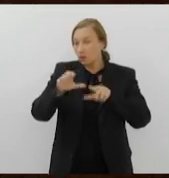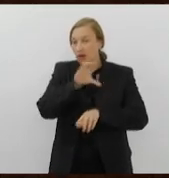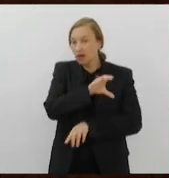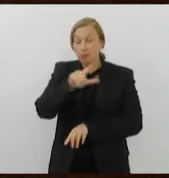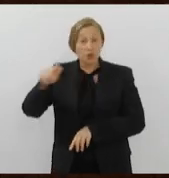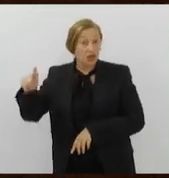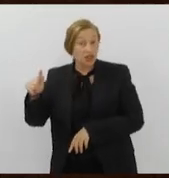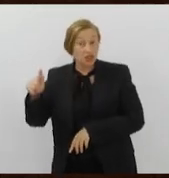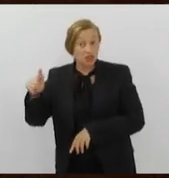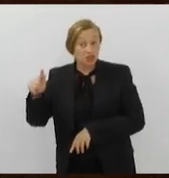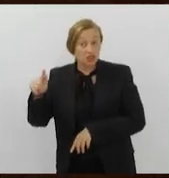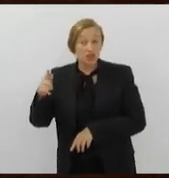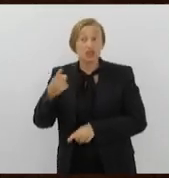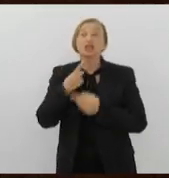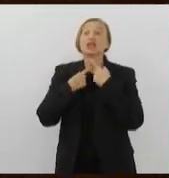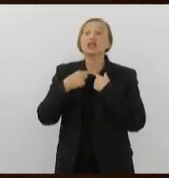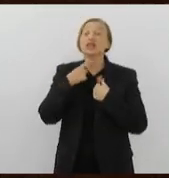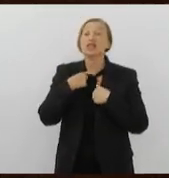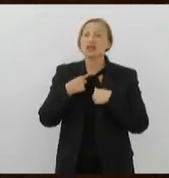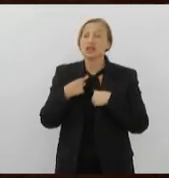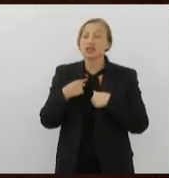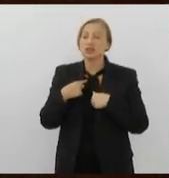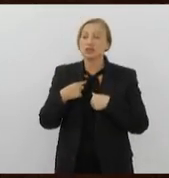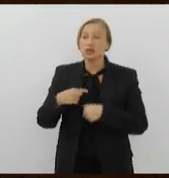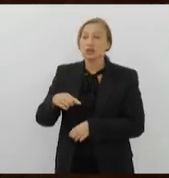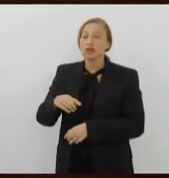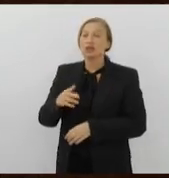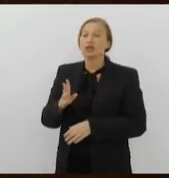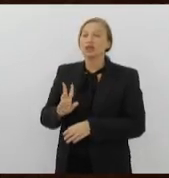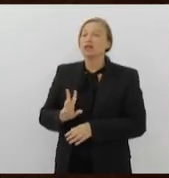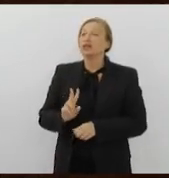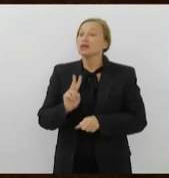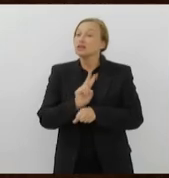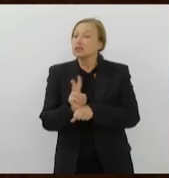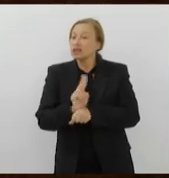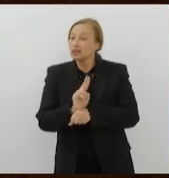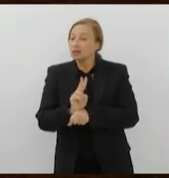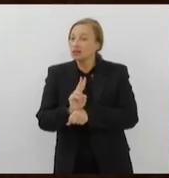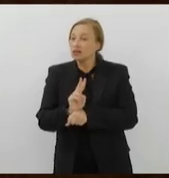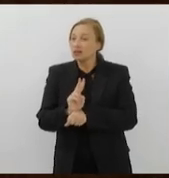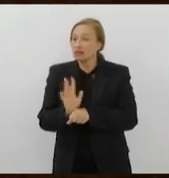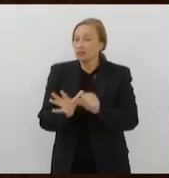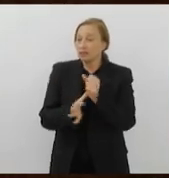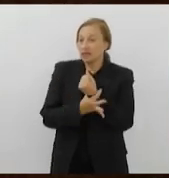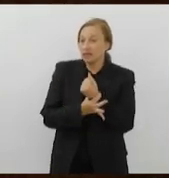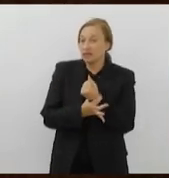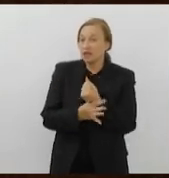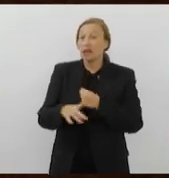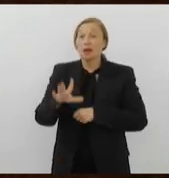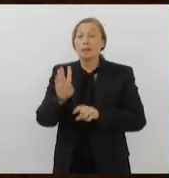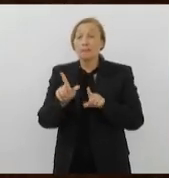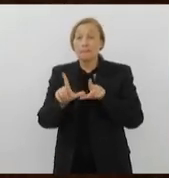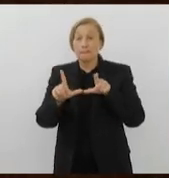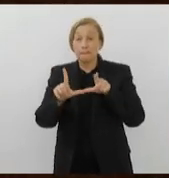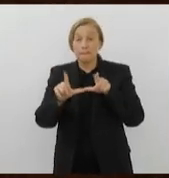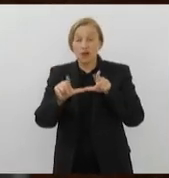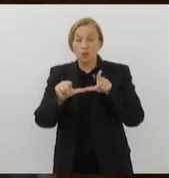anseia a entrada do Segurança Presente ali, mas Bangu, querido procurador Robson, reduziu